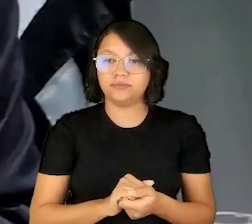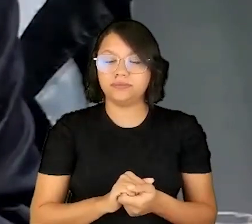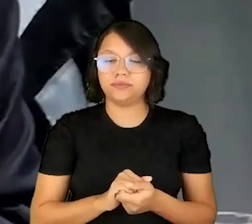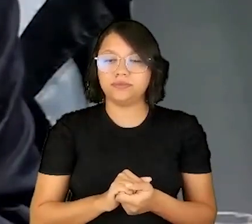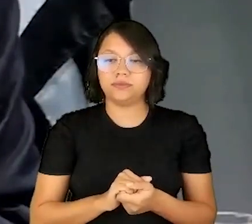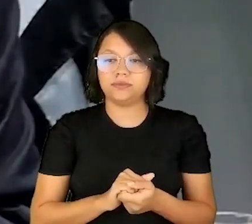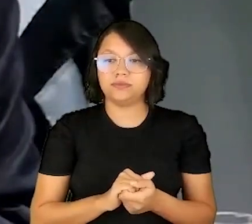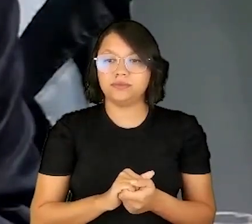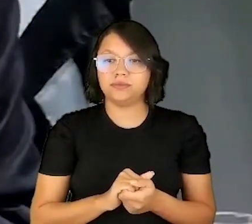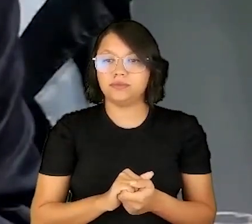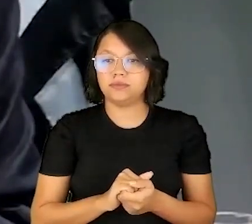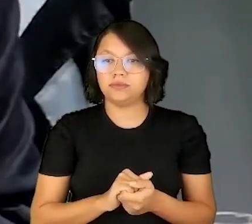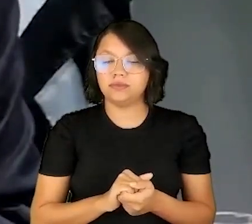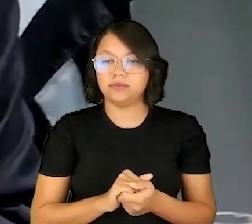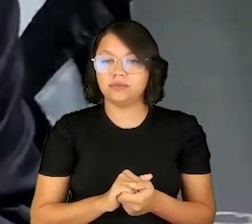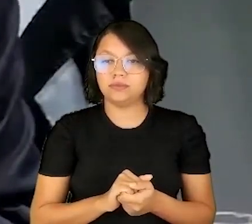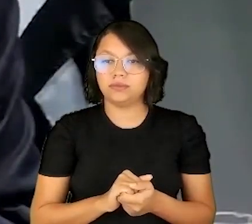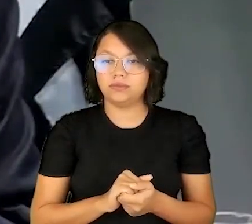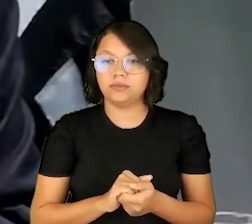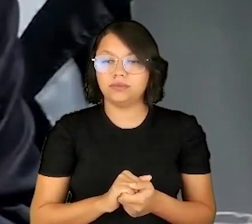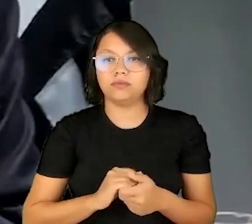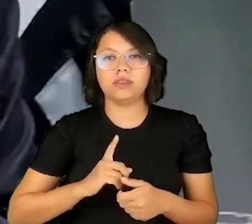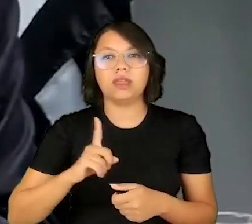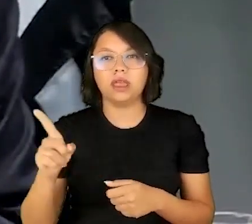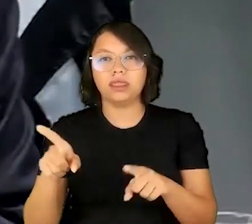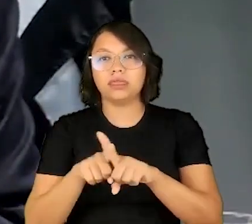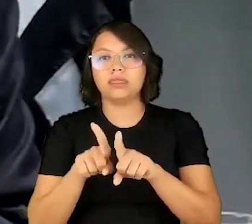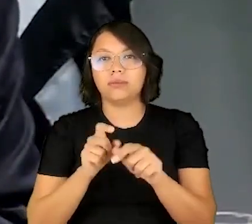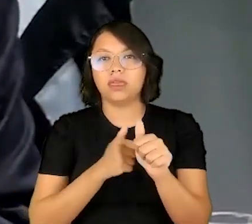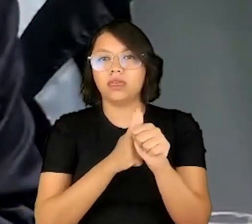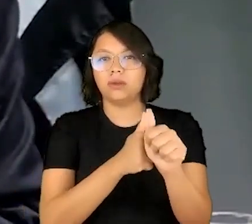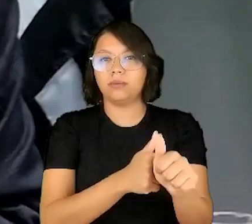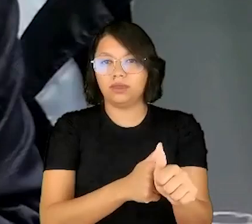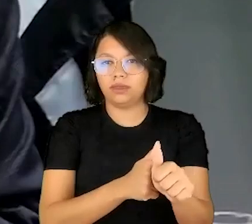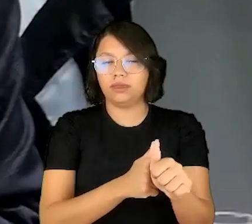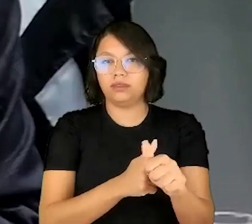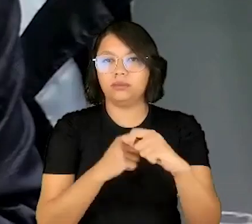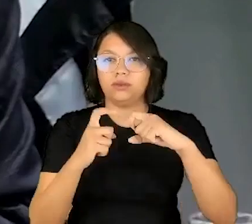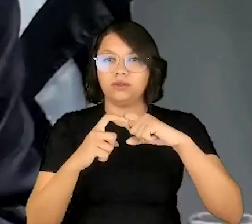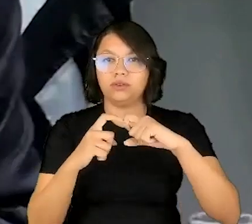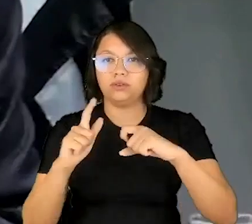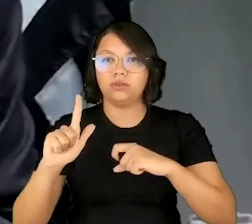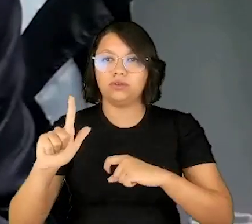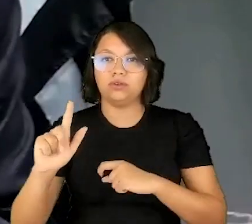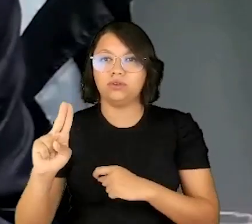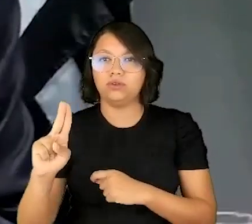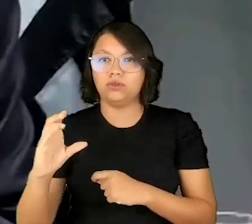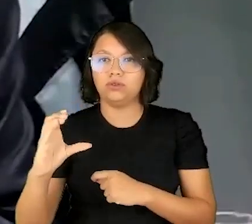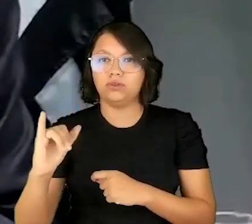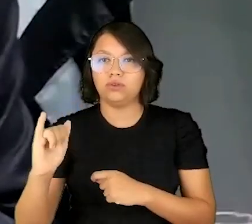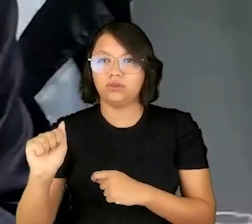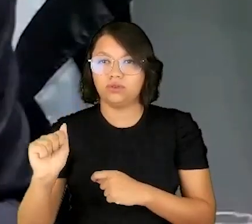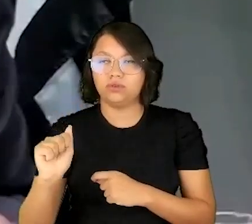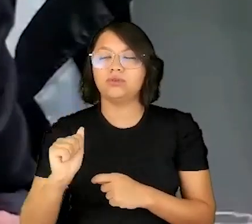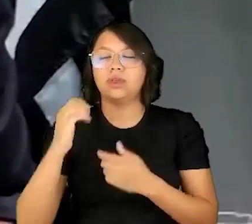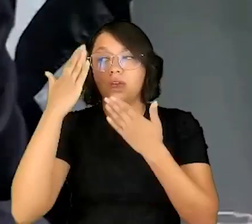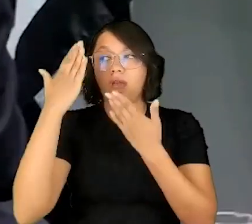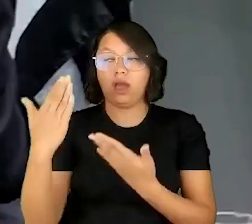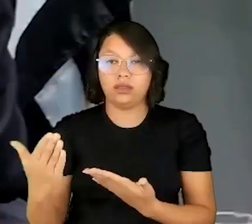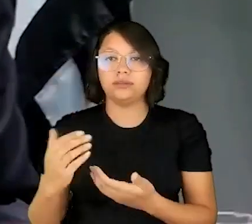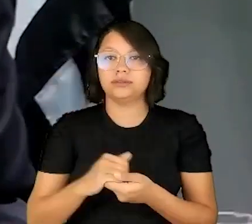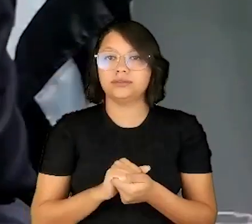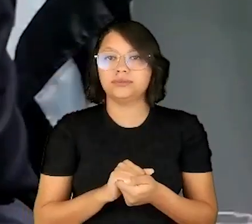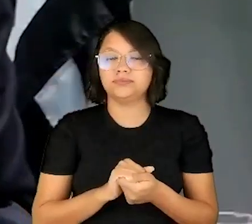e ela está também acompanhada pela doutora Lúcia Helena, a quem agradecemos, a